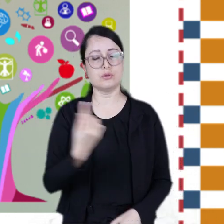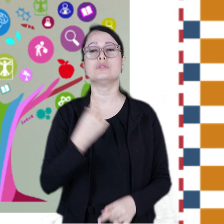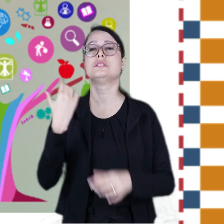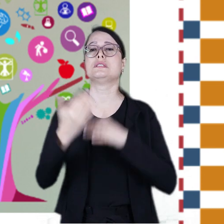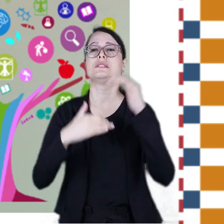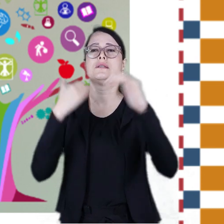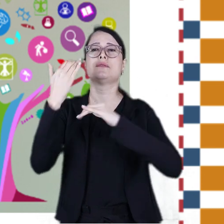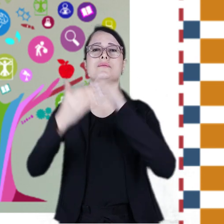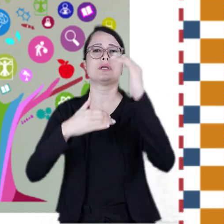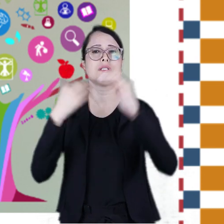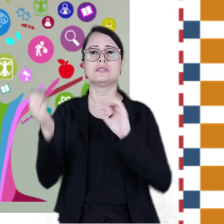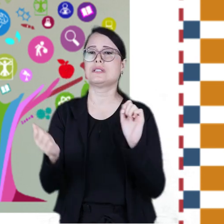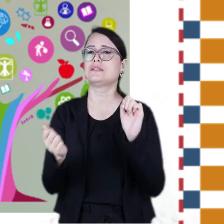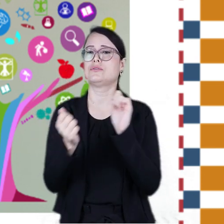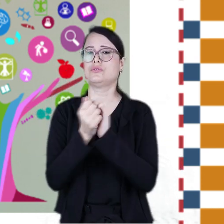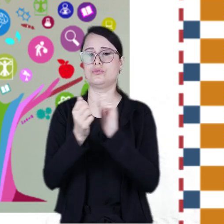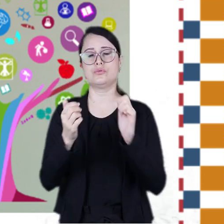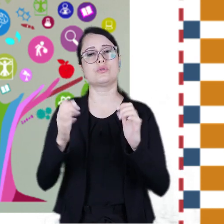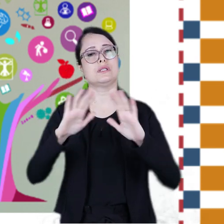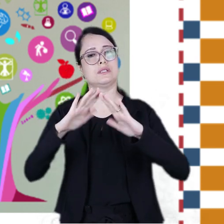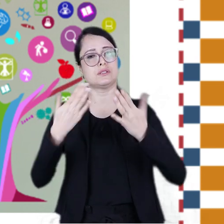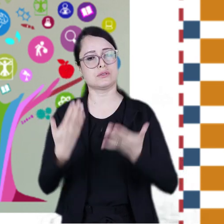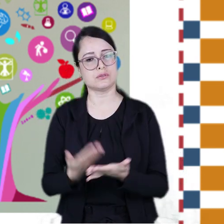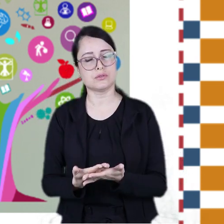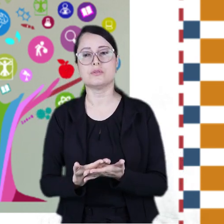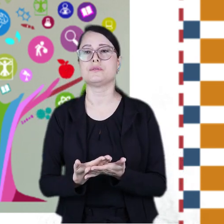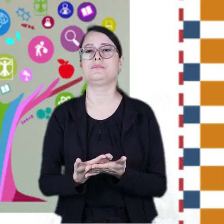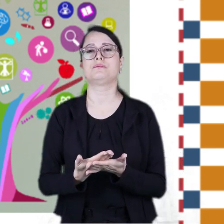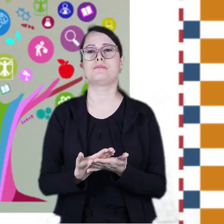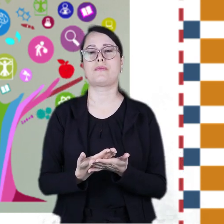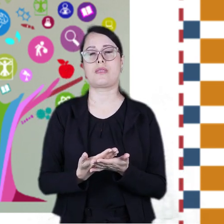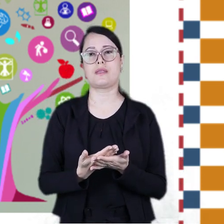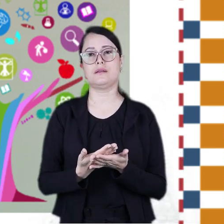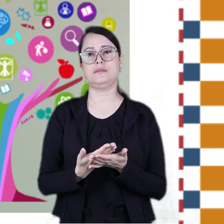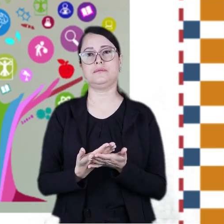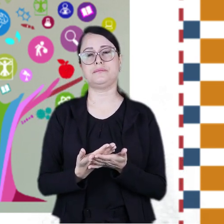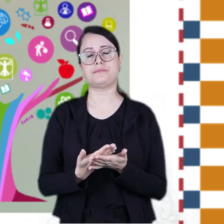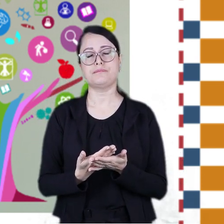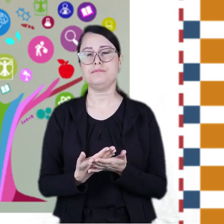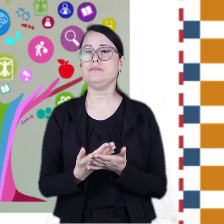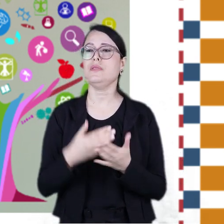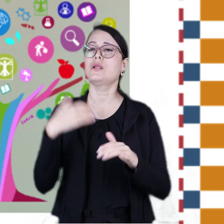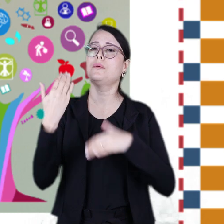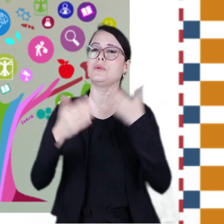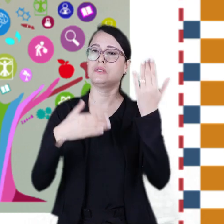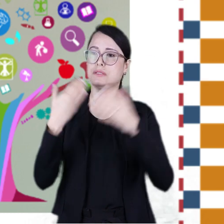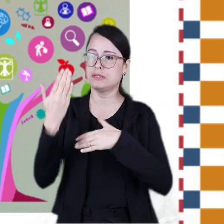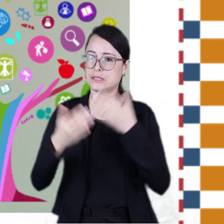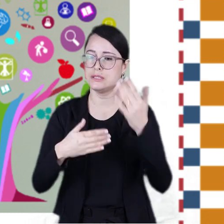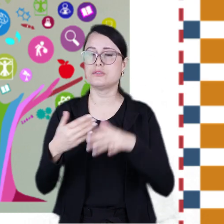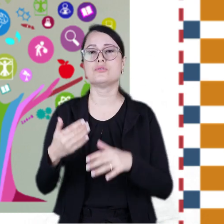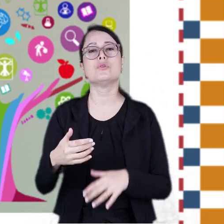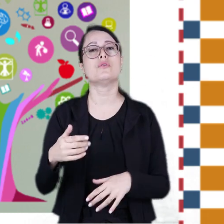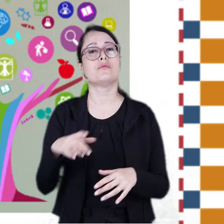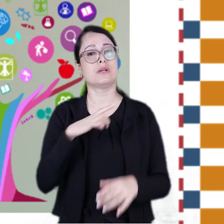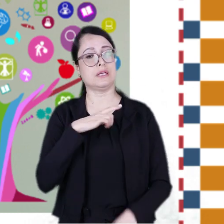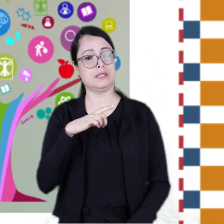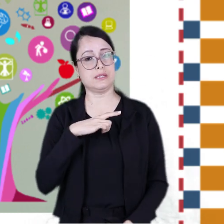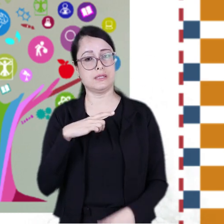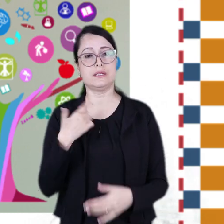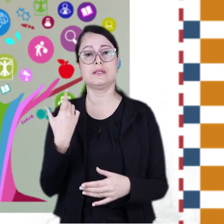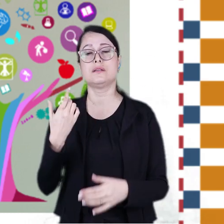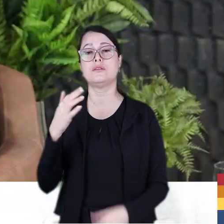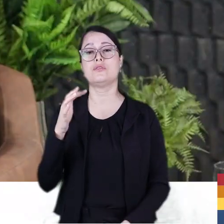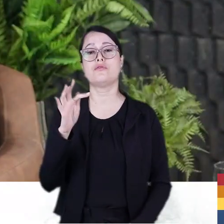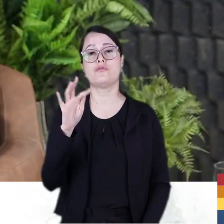dita, né, fortalecida nos nossos espaços escolares. Então, Patrícia, obrigada, né, obrigada